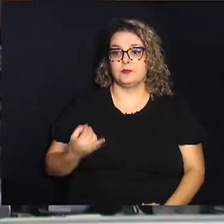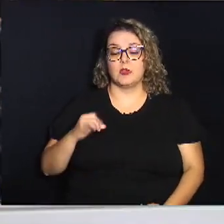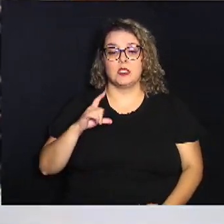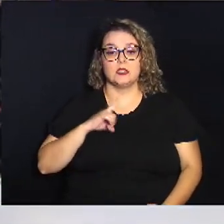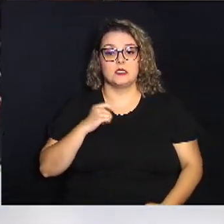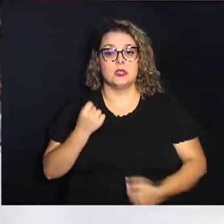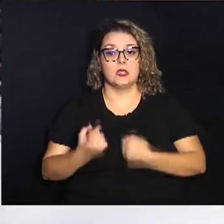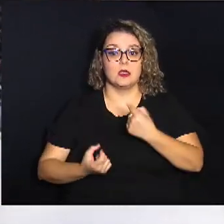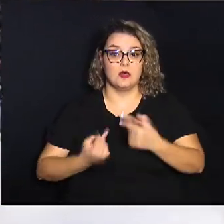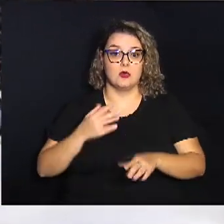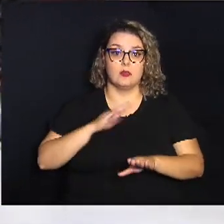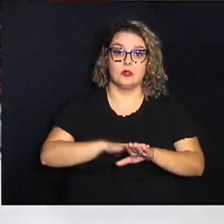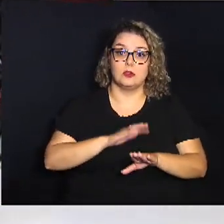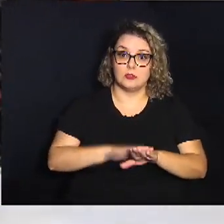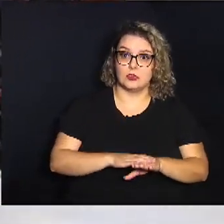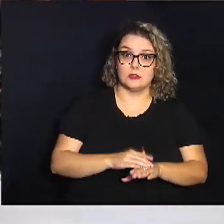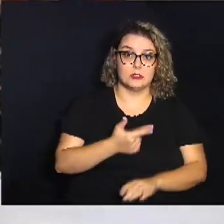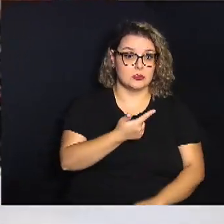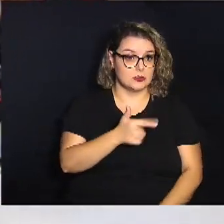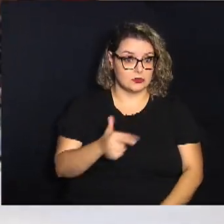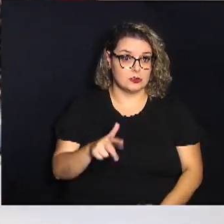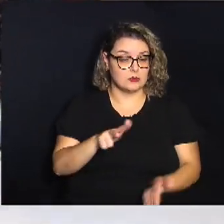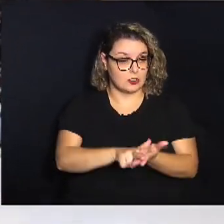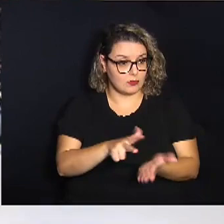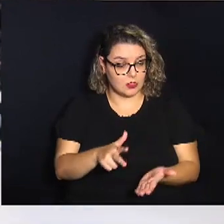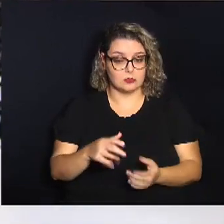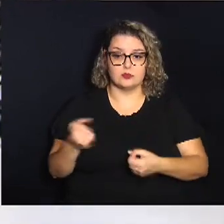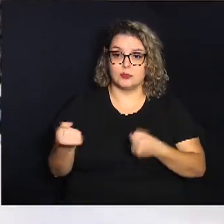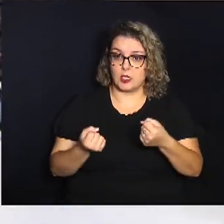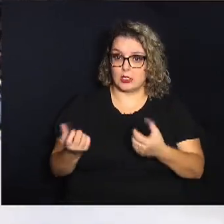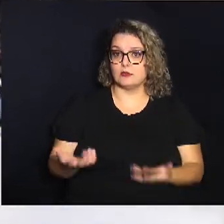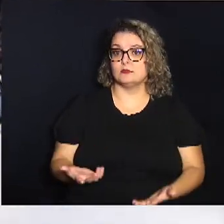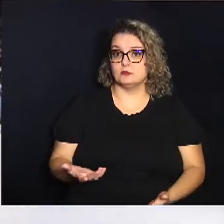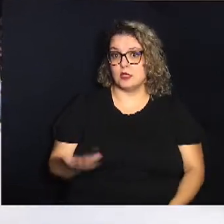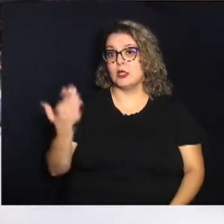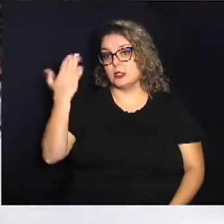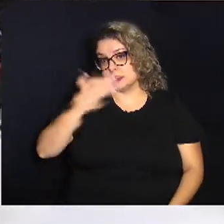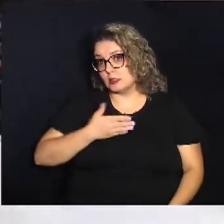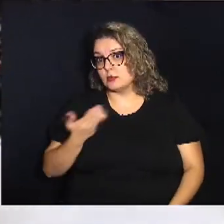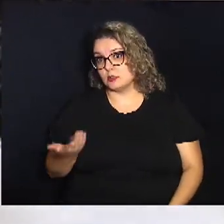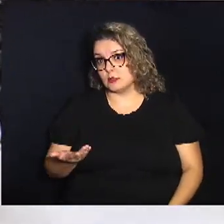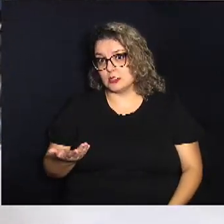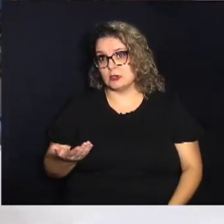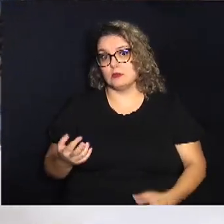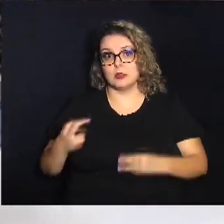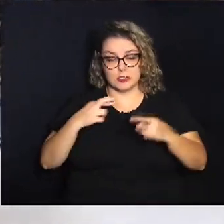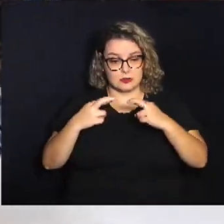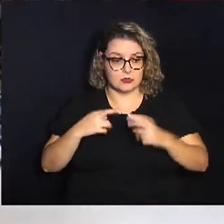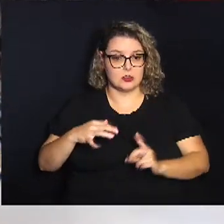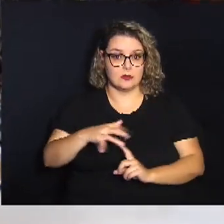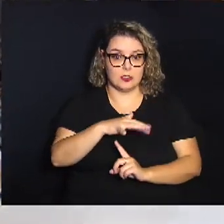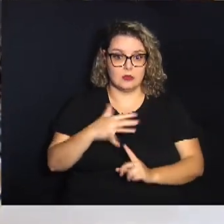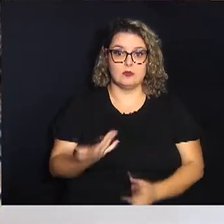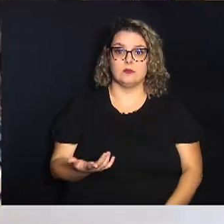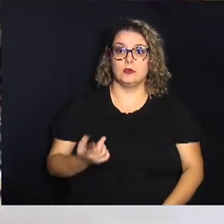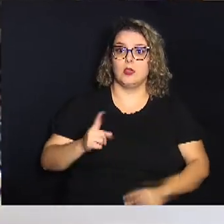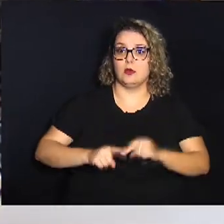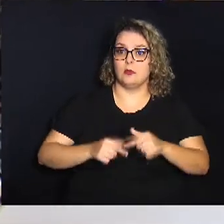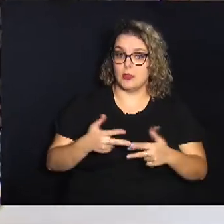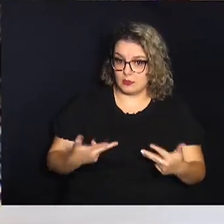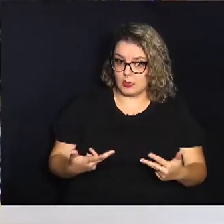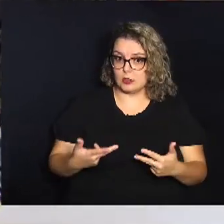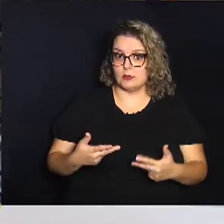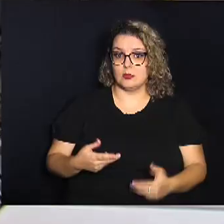algum outro funcionamento irregular do carro então é constatado pela inspeção ambiental o aparelho vai estar